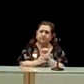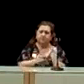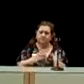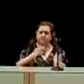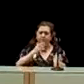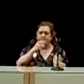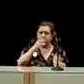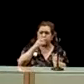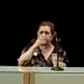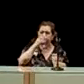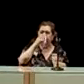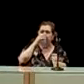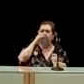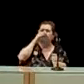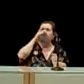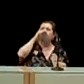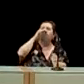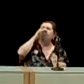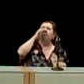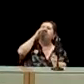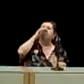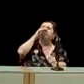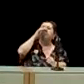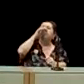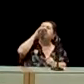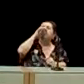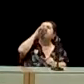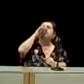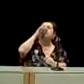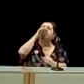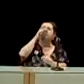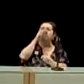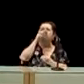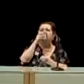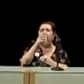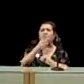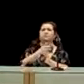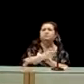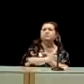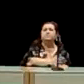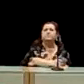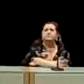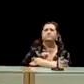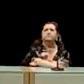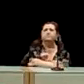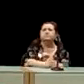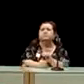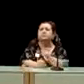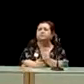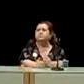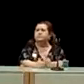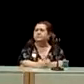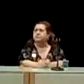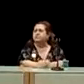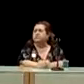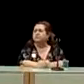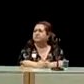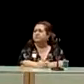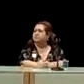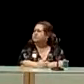que é um grupo que trabalha poesia, na verdade, nas prisões e nas unidades de internação da